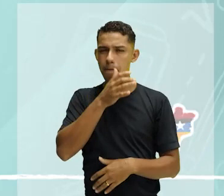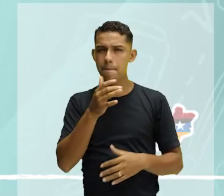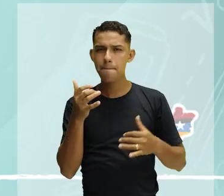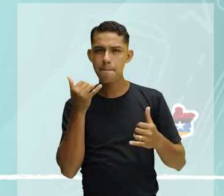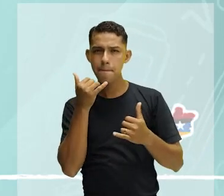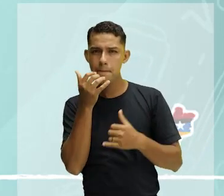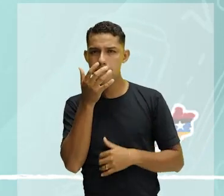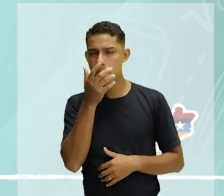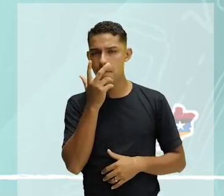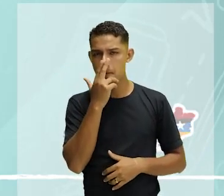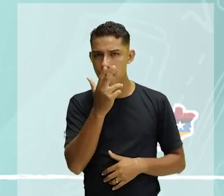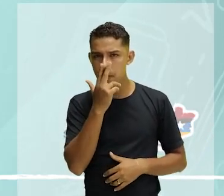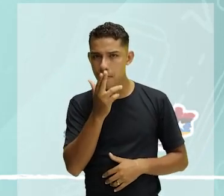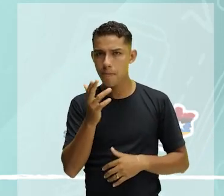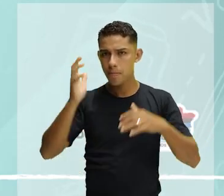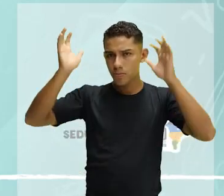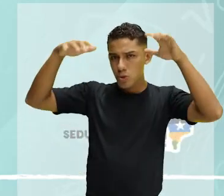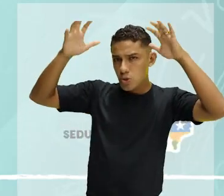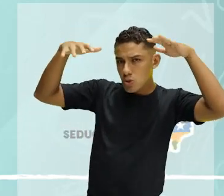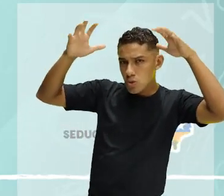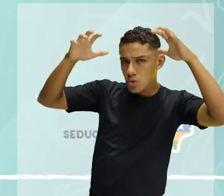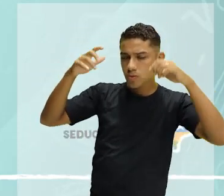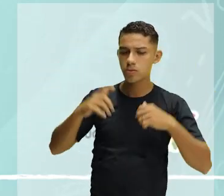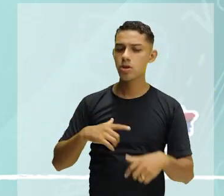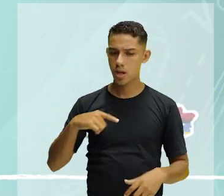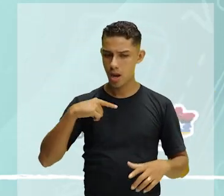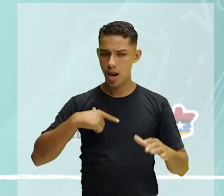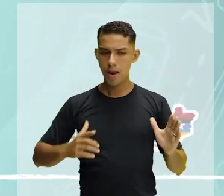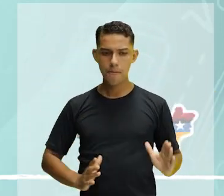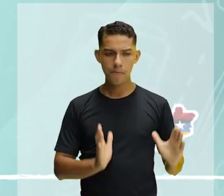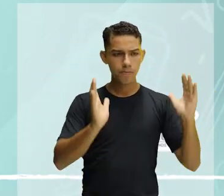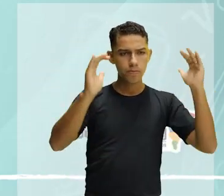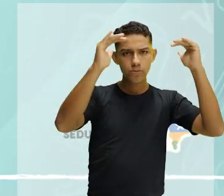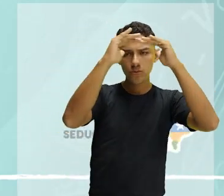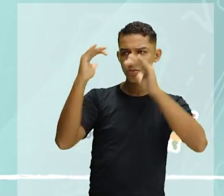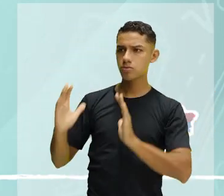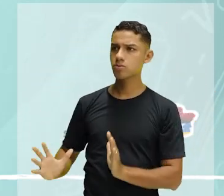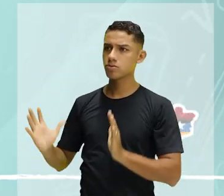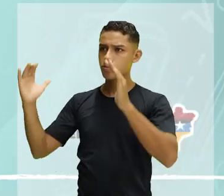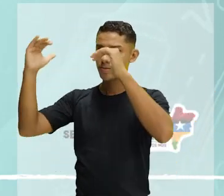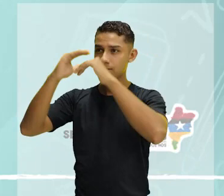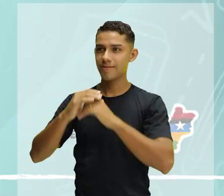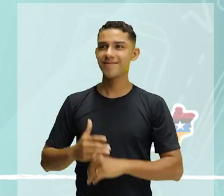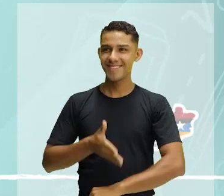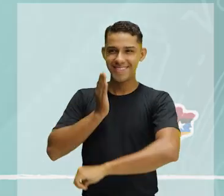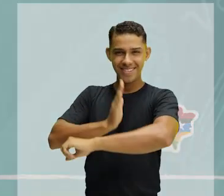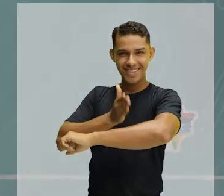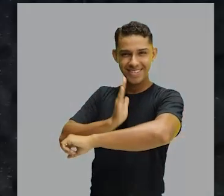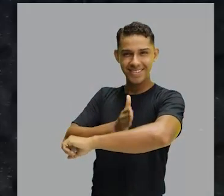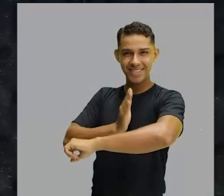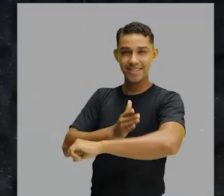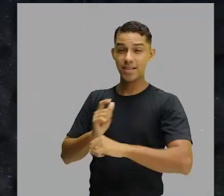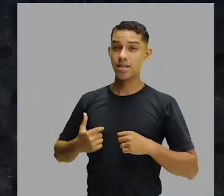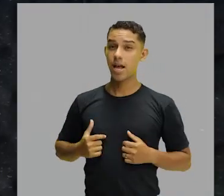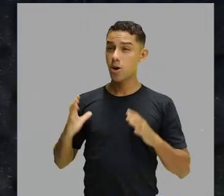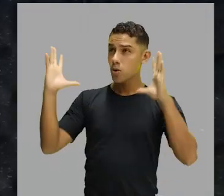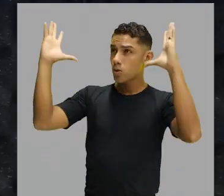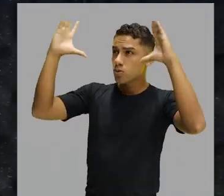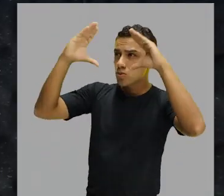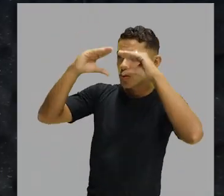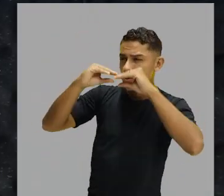a gente tem um castelo. Se a gente tem um castelo, a gente tem, fala de idade média. Se está tudo